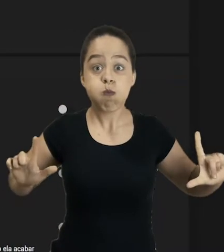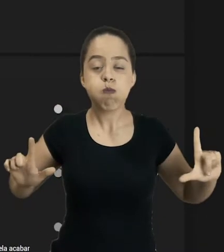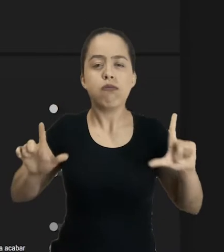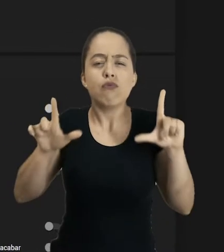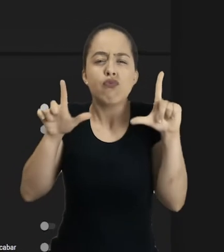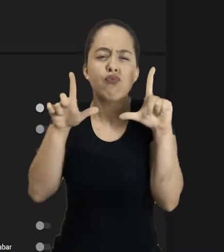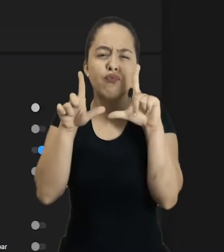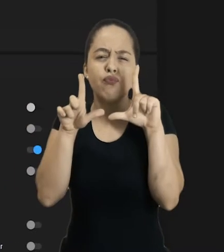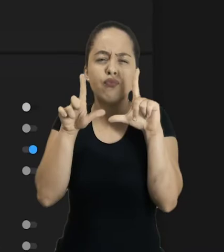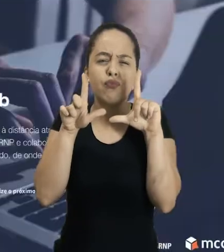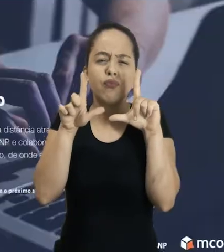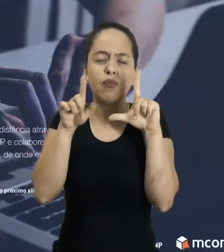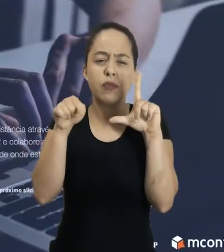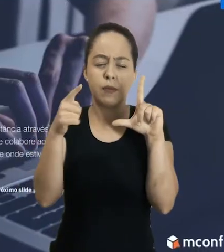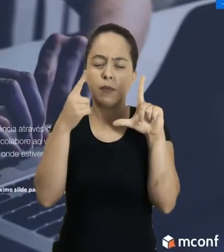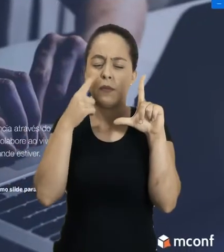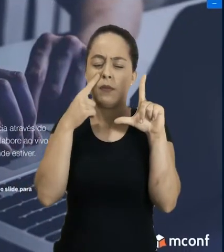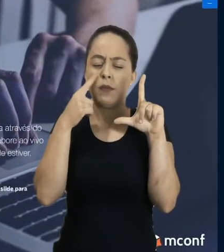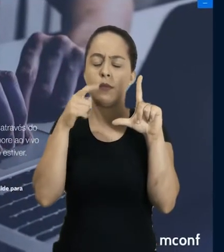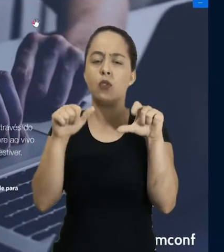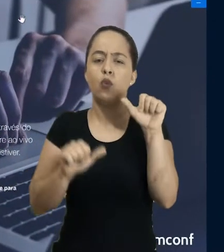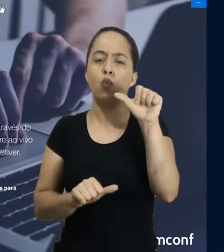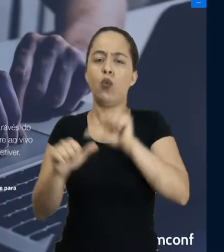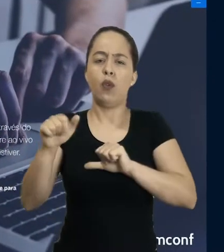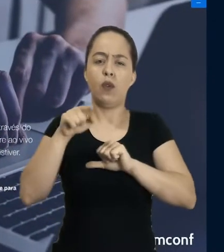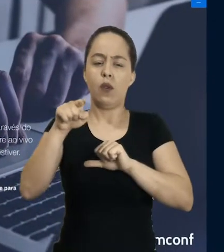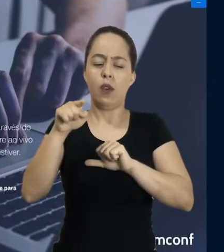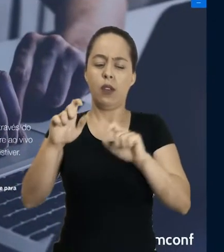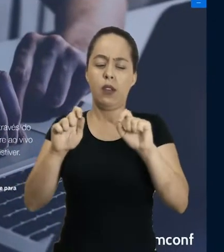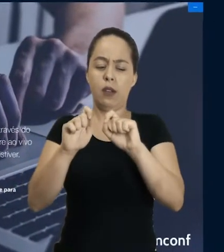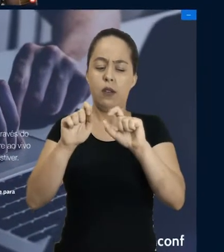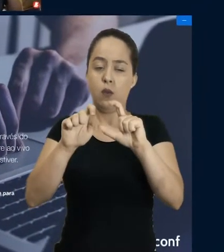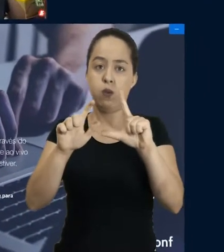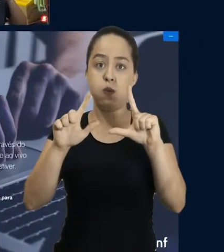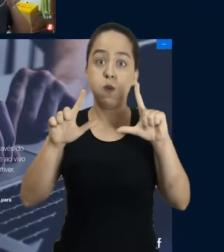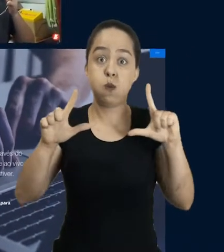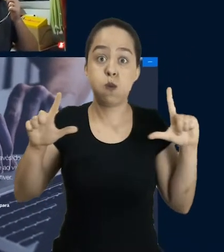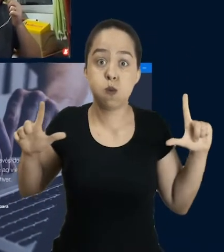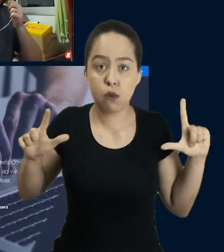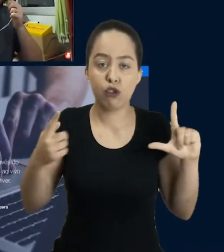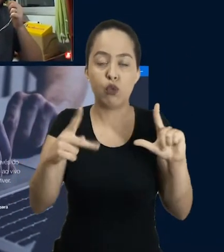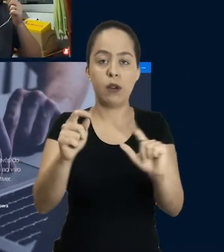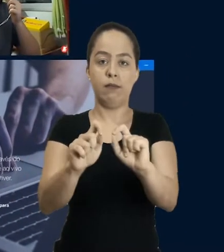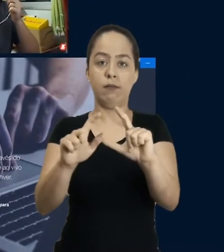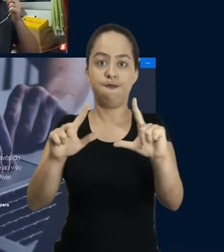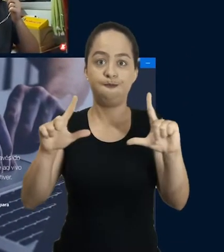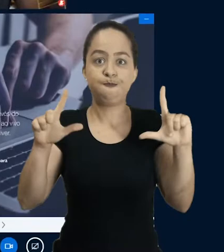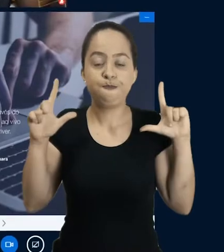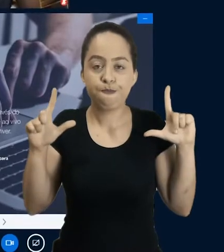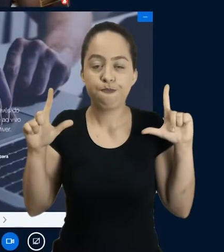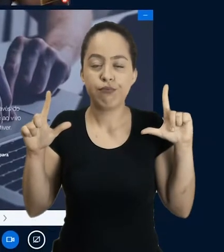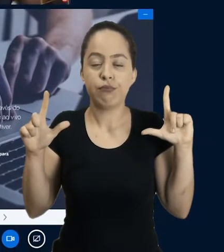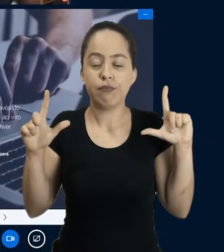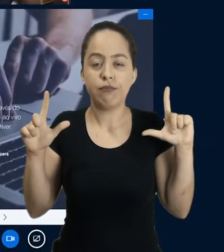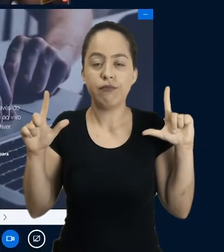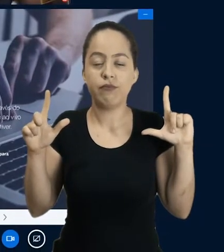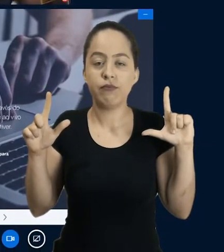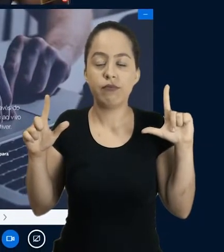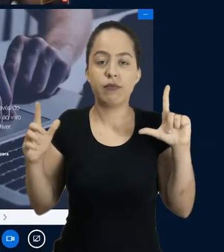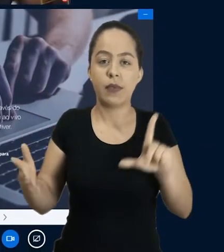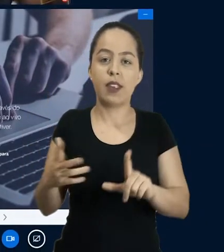slide. Aí é só você voltar aqui na janela principal, você redimensiona aqui, bota a sua webcam